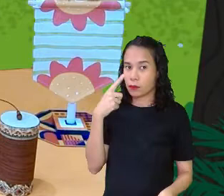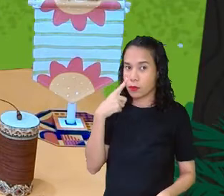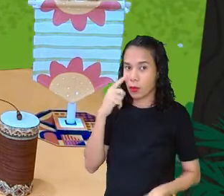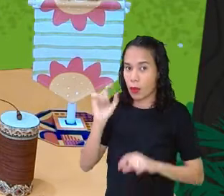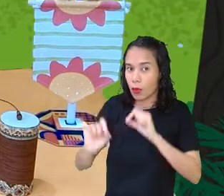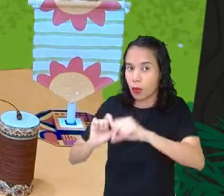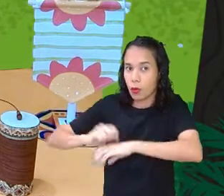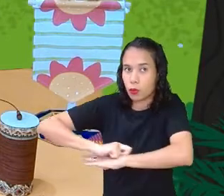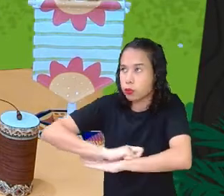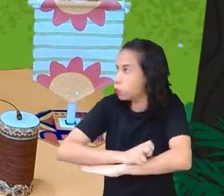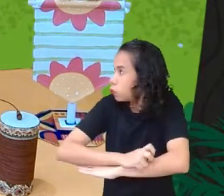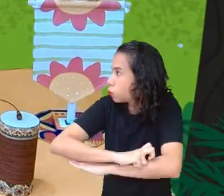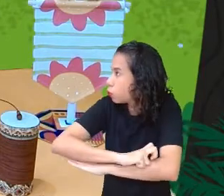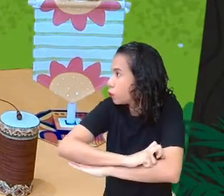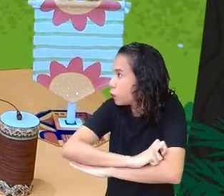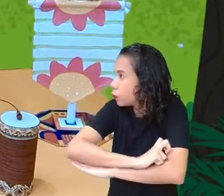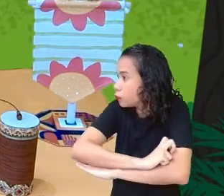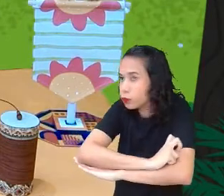apareceu